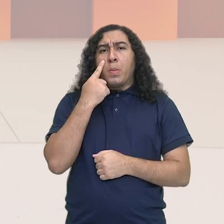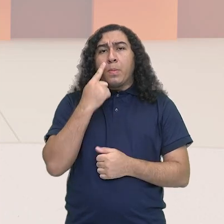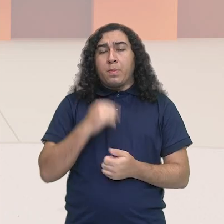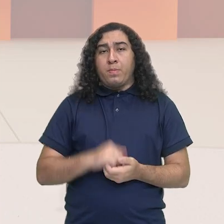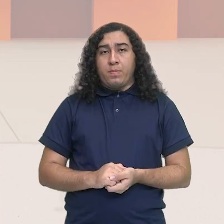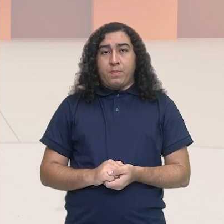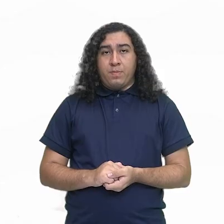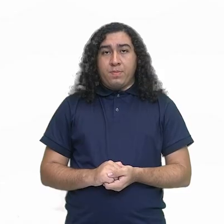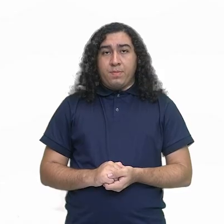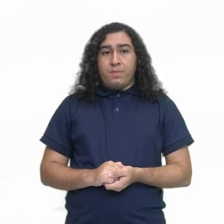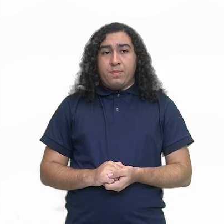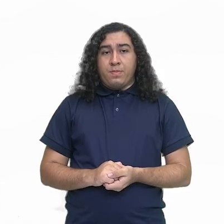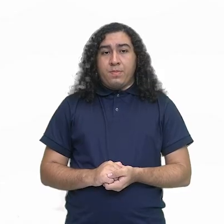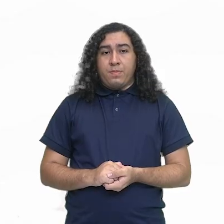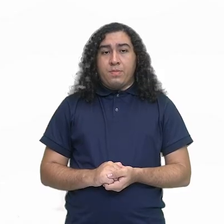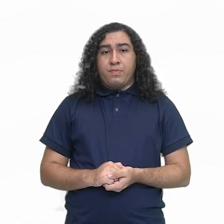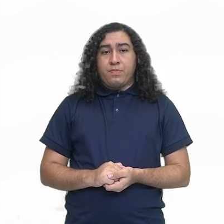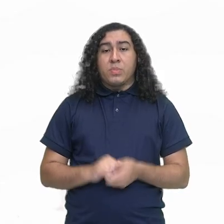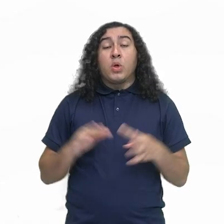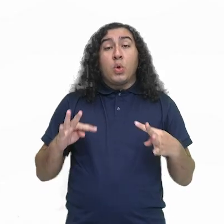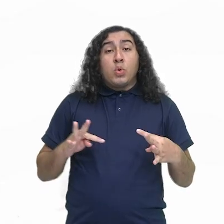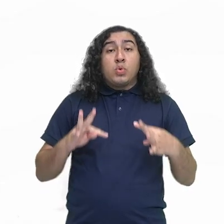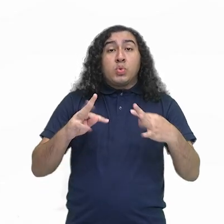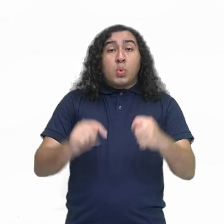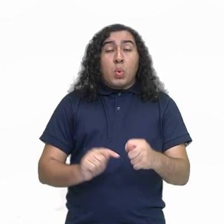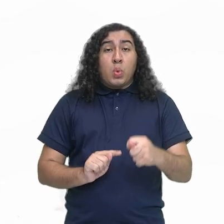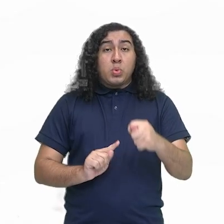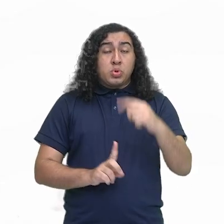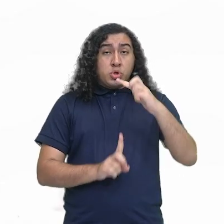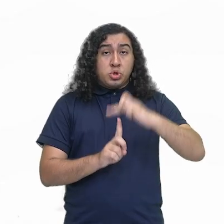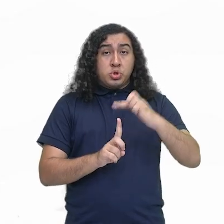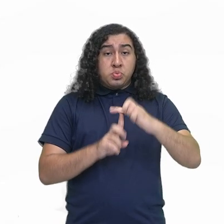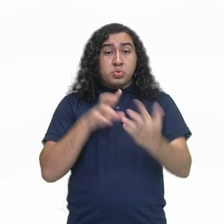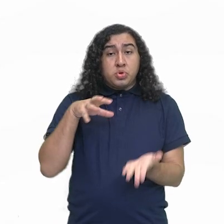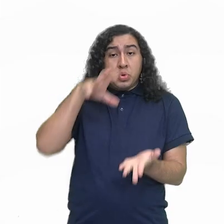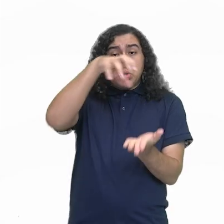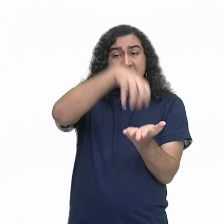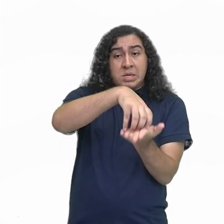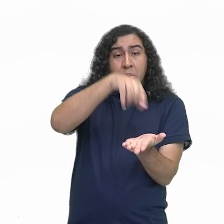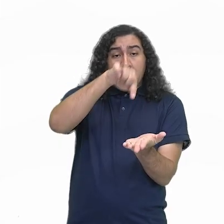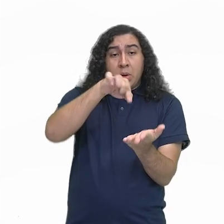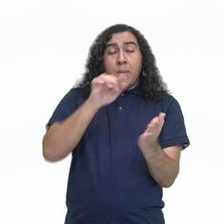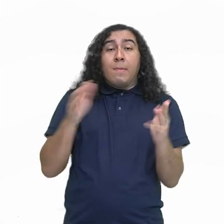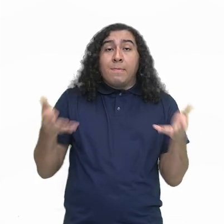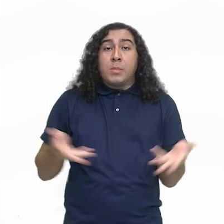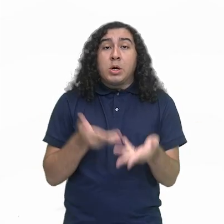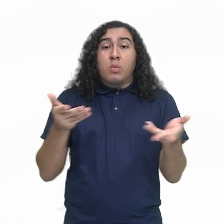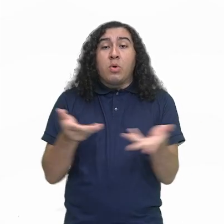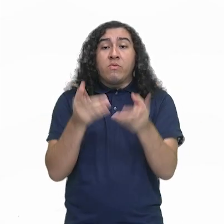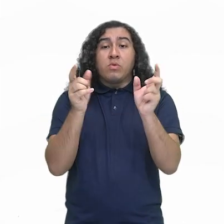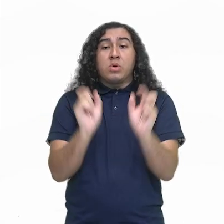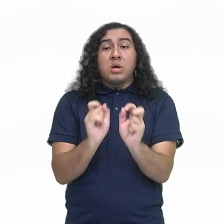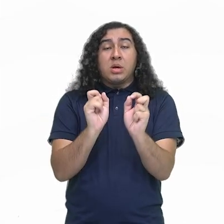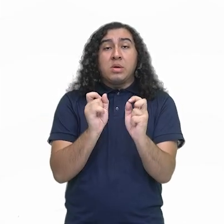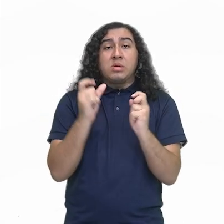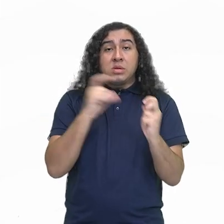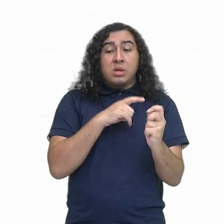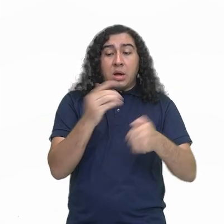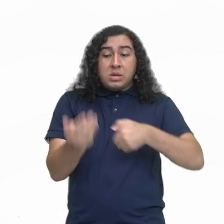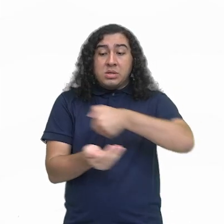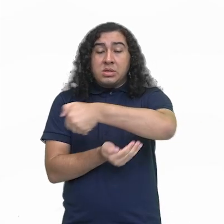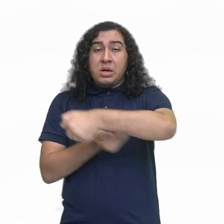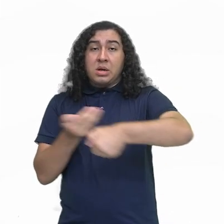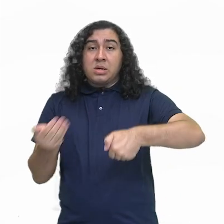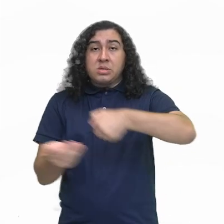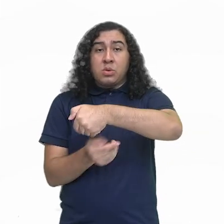sociais? É todo tipo de organização que promove integração